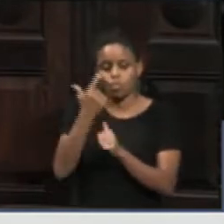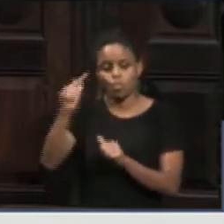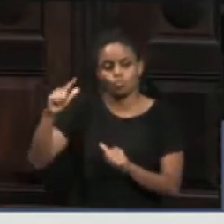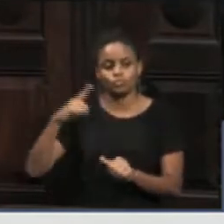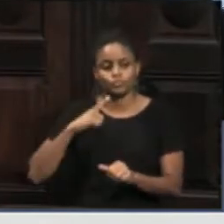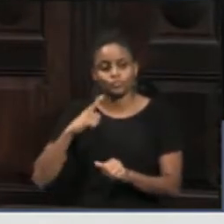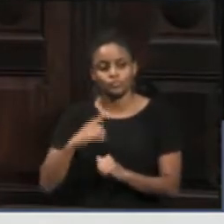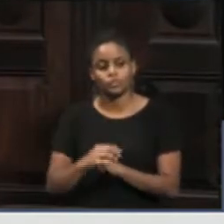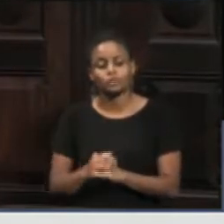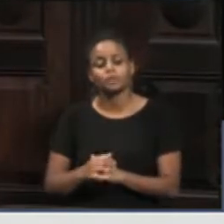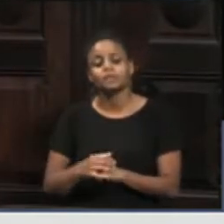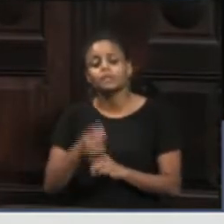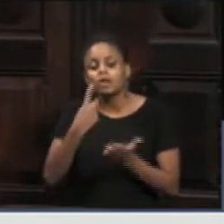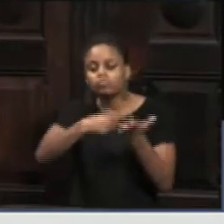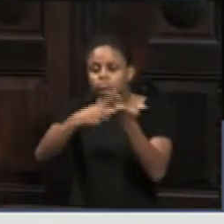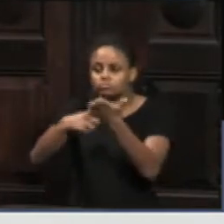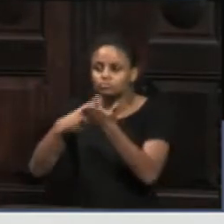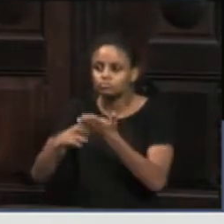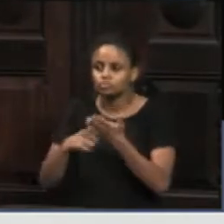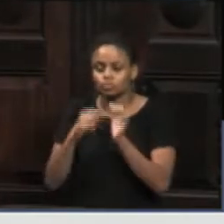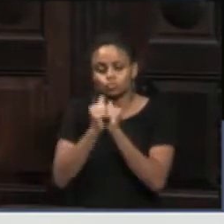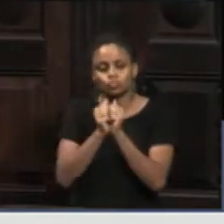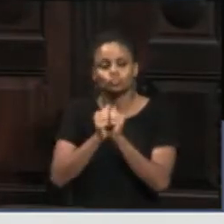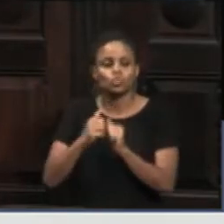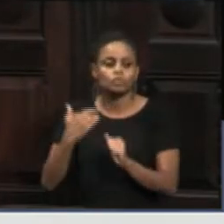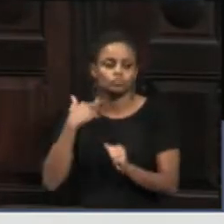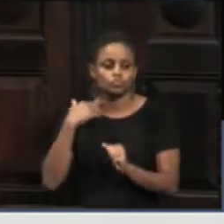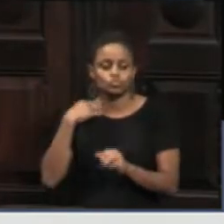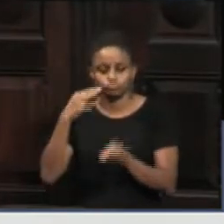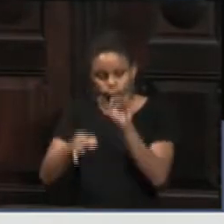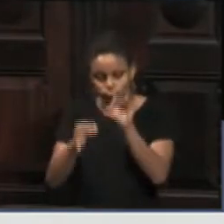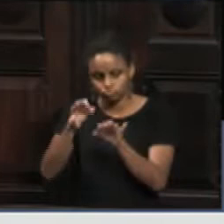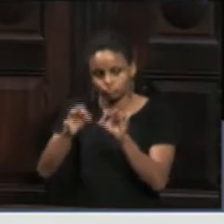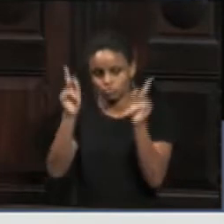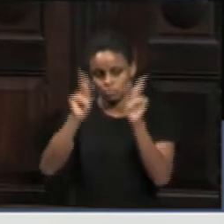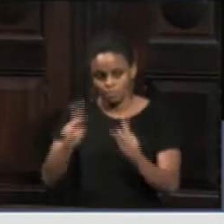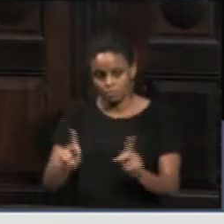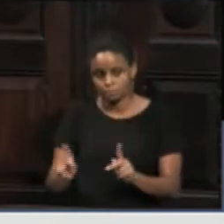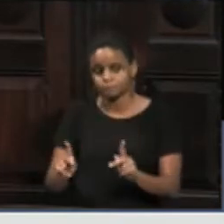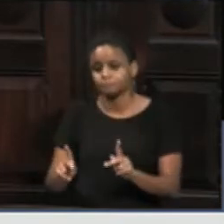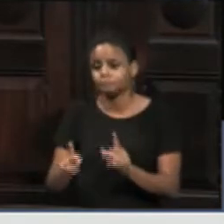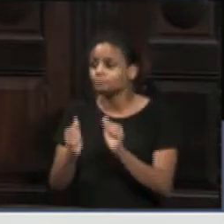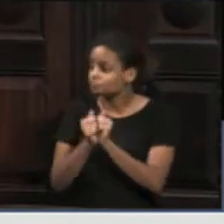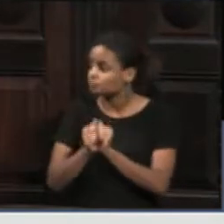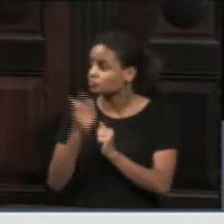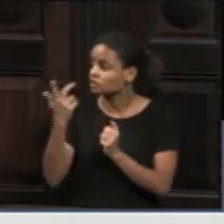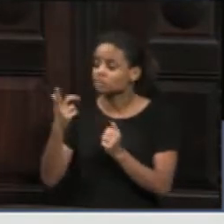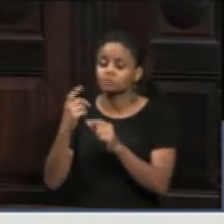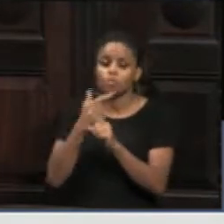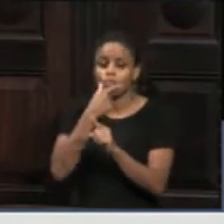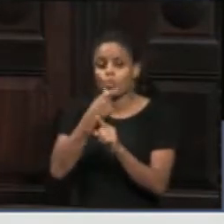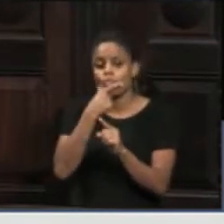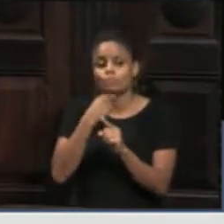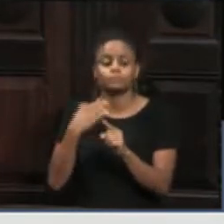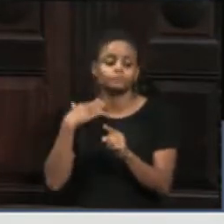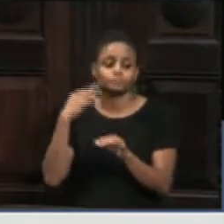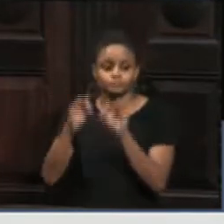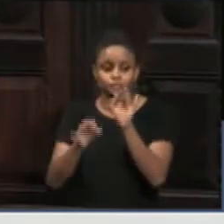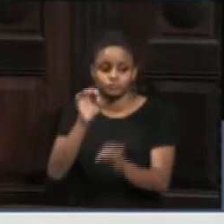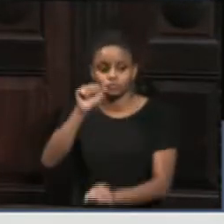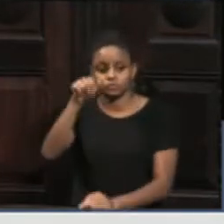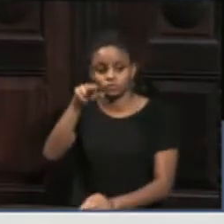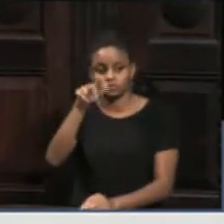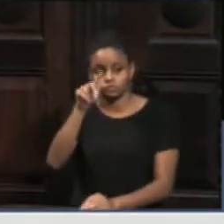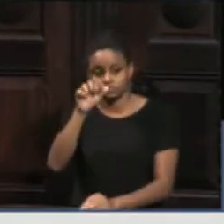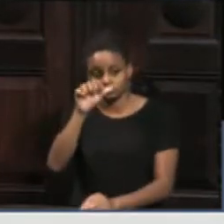de juízes de paz. Quero agradecer, inclusive, a presença do doutor Ângelo, que está aqui com a gente, né? E, de